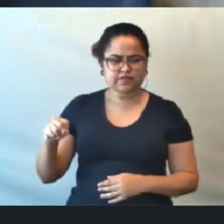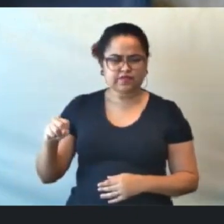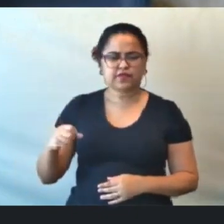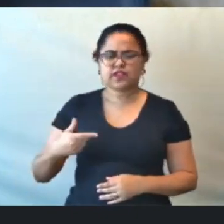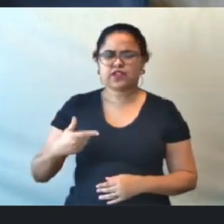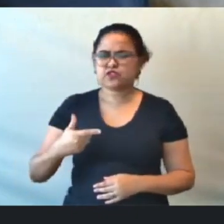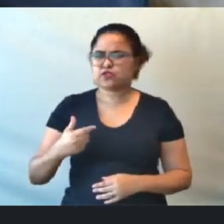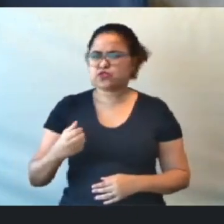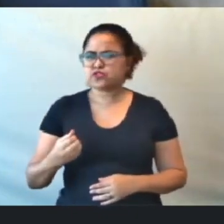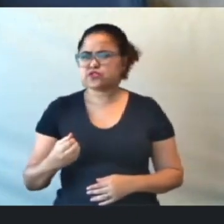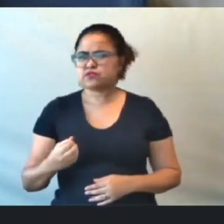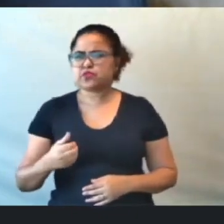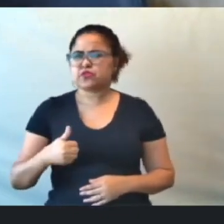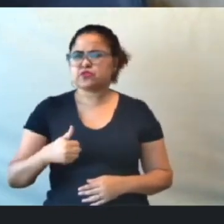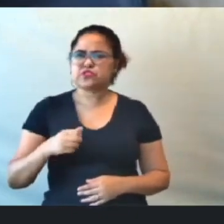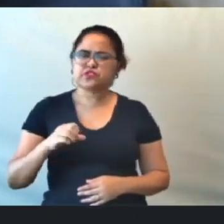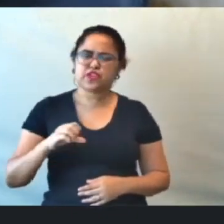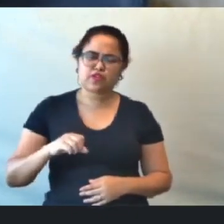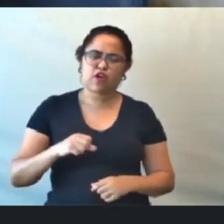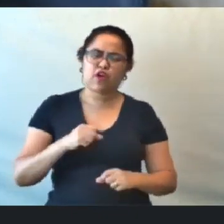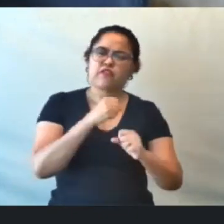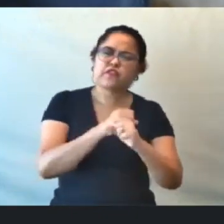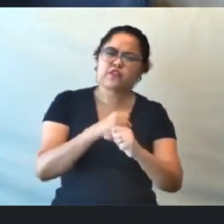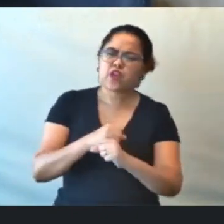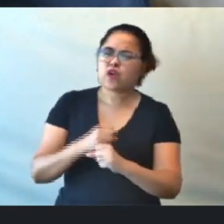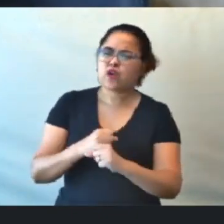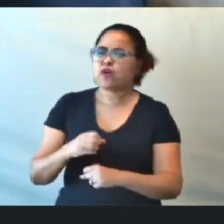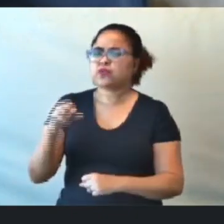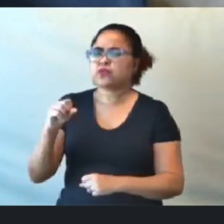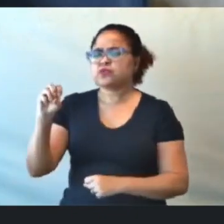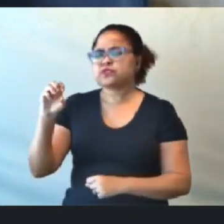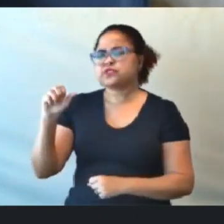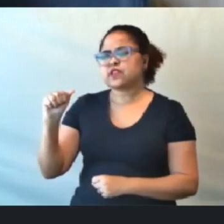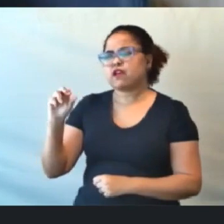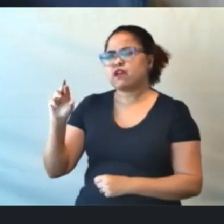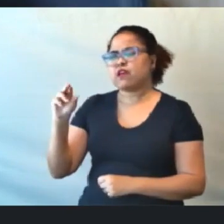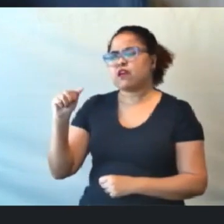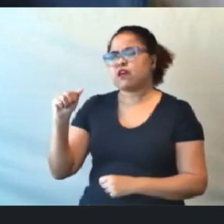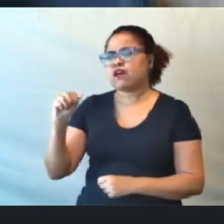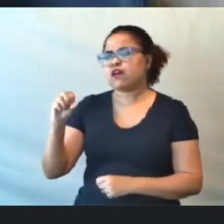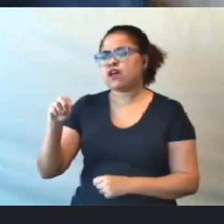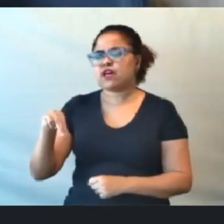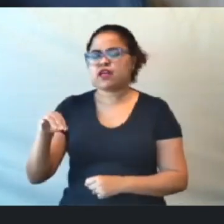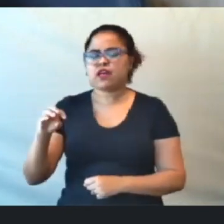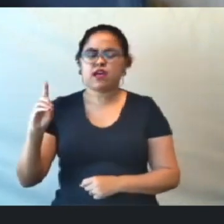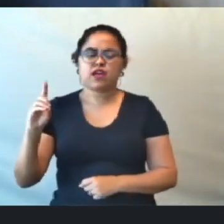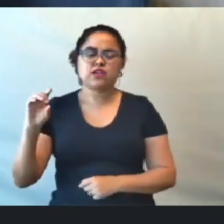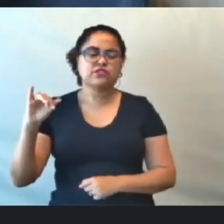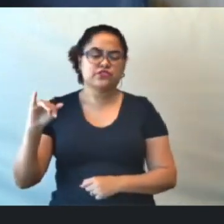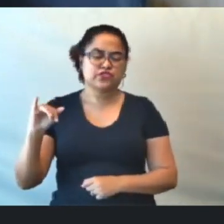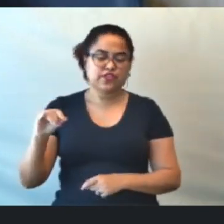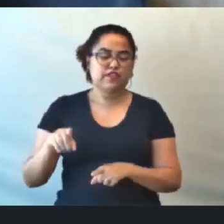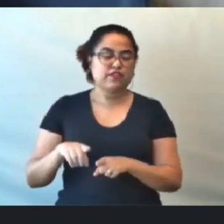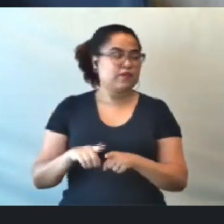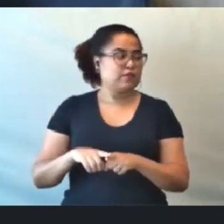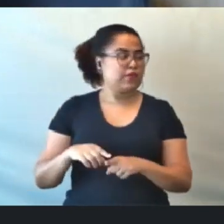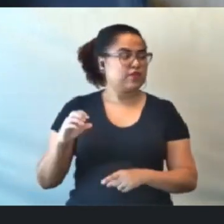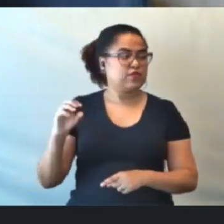Sarandi e Ressaca. Então, bom, essas flutuações, elas ocorrem. A questão